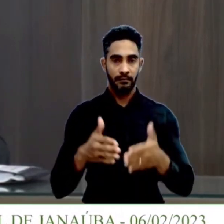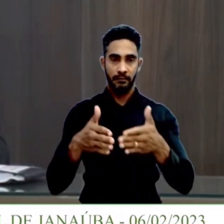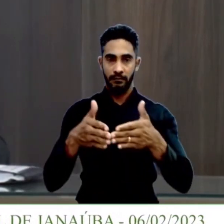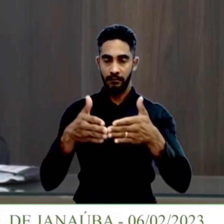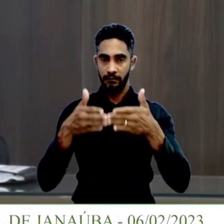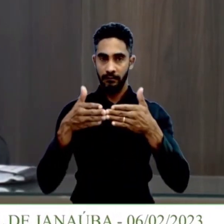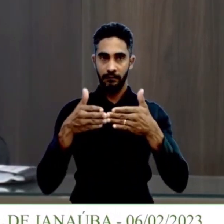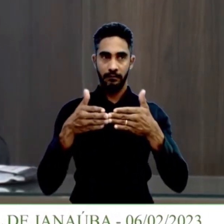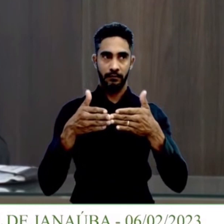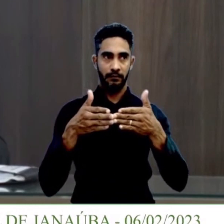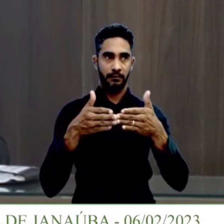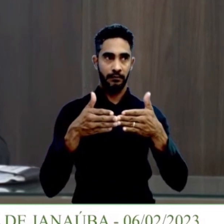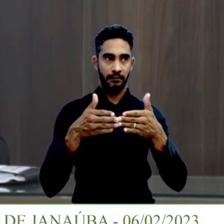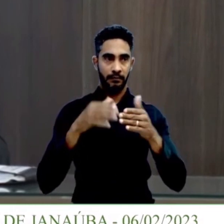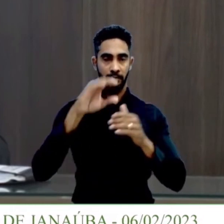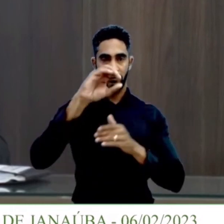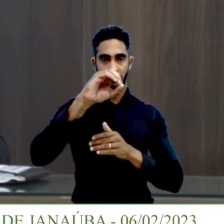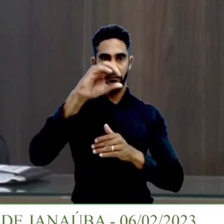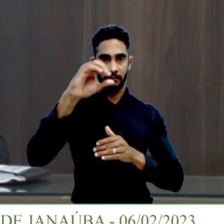Requerimento